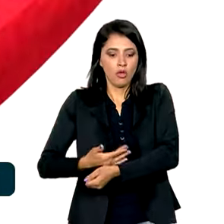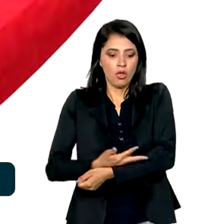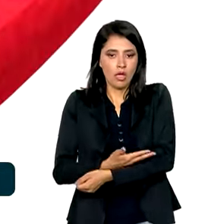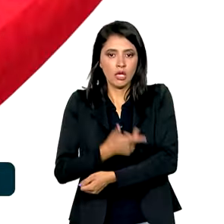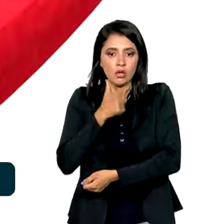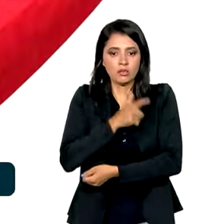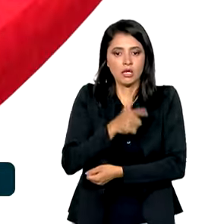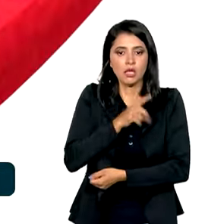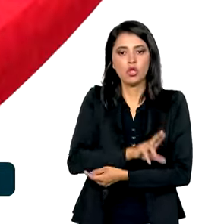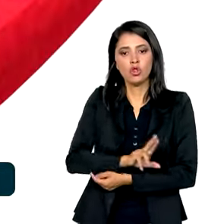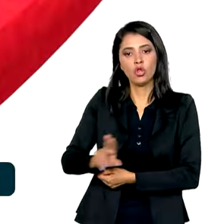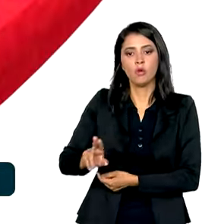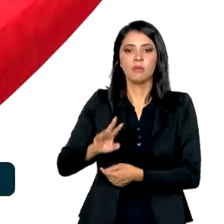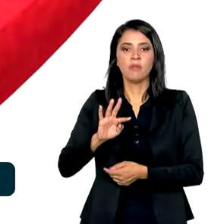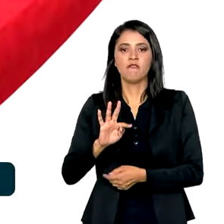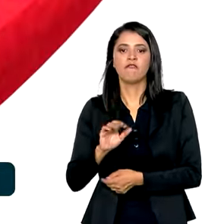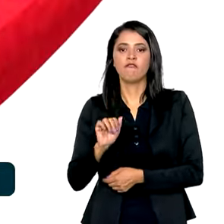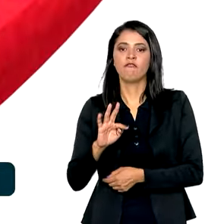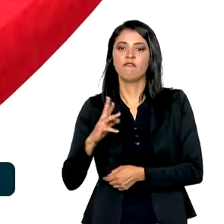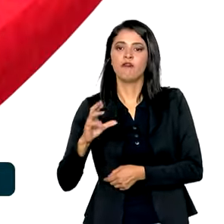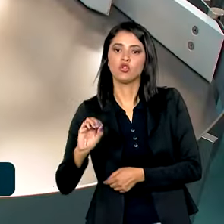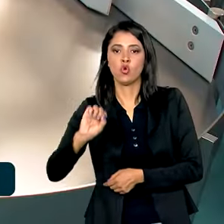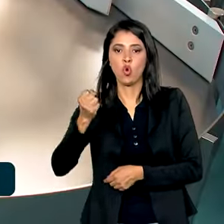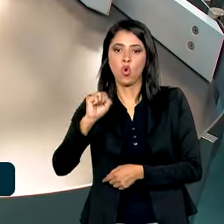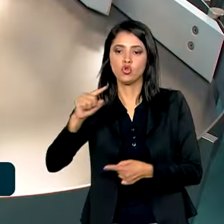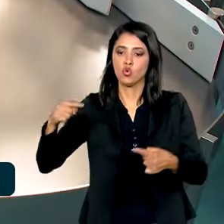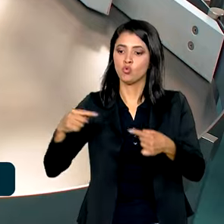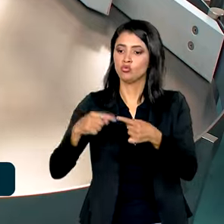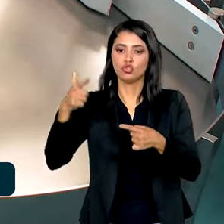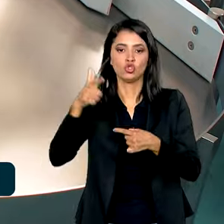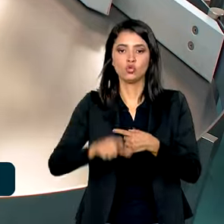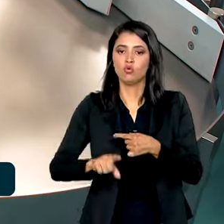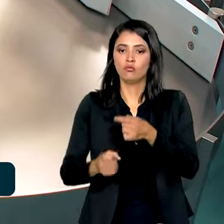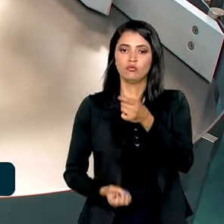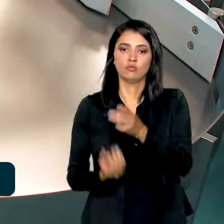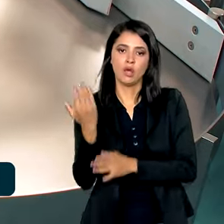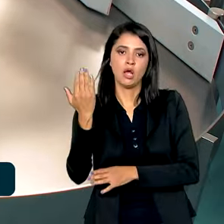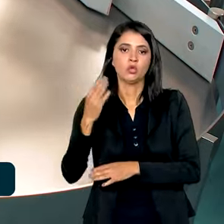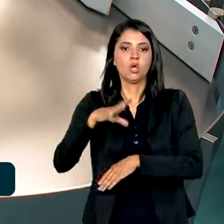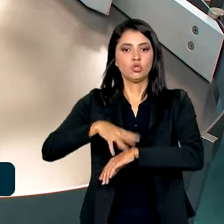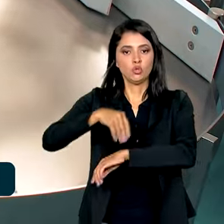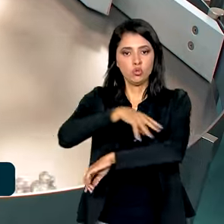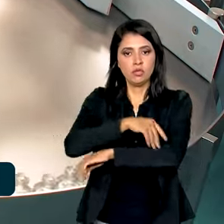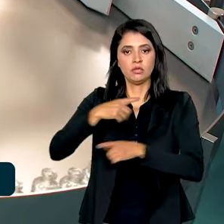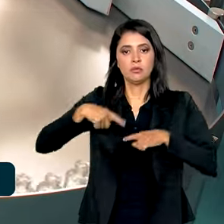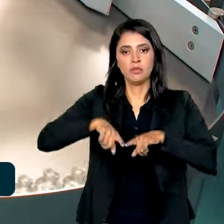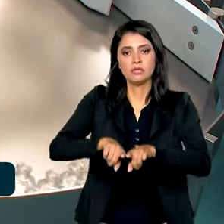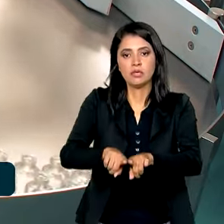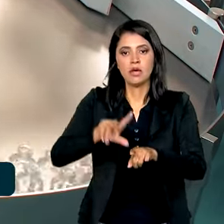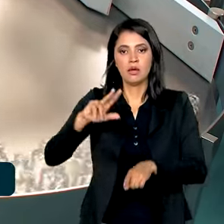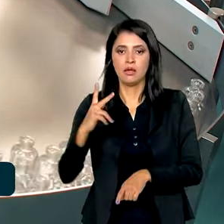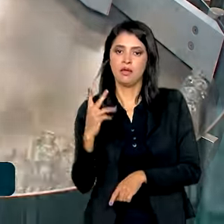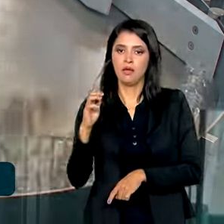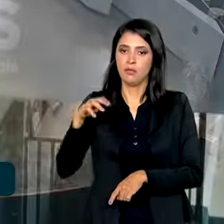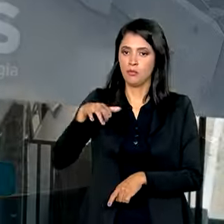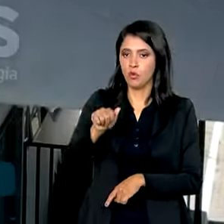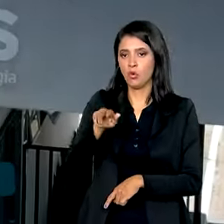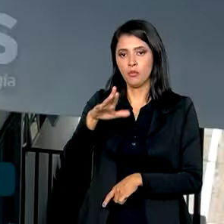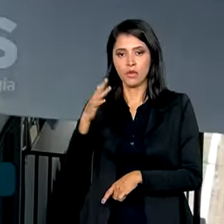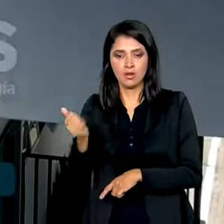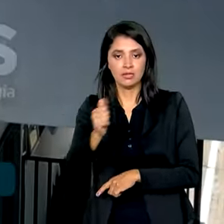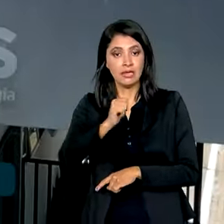deficiente, chamado de fator 8 recombinante. Ele é produzido na Suíça em parceria com a Hemobras, a